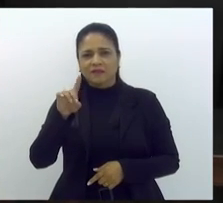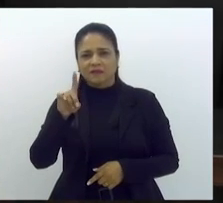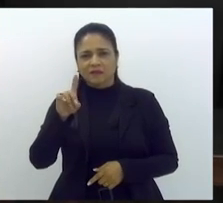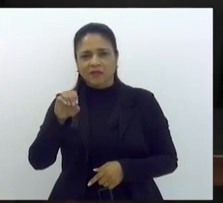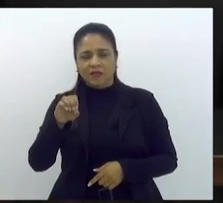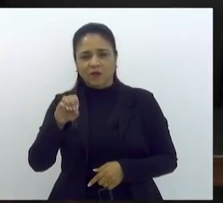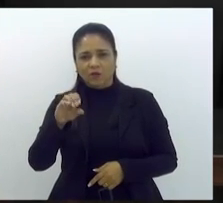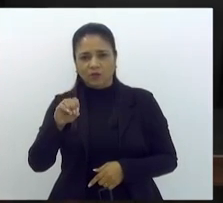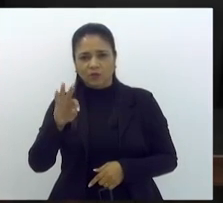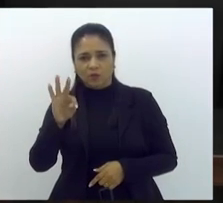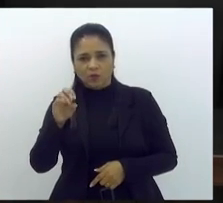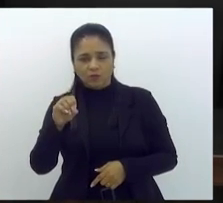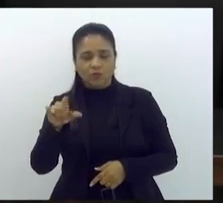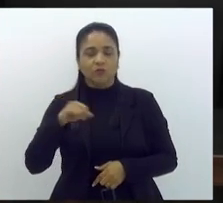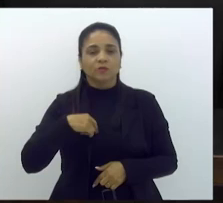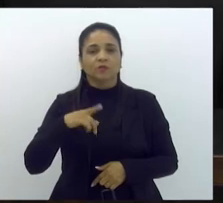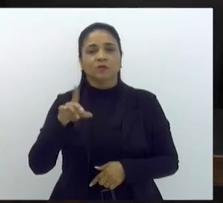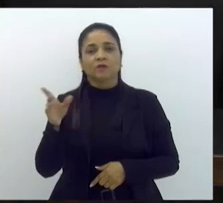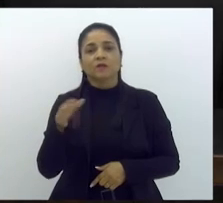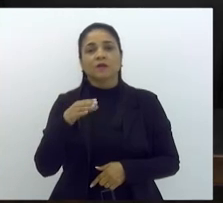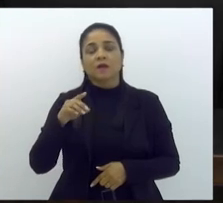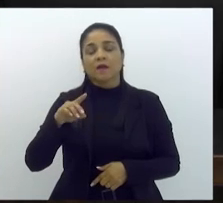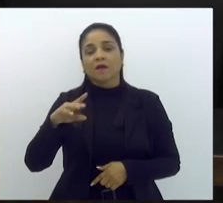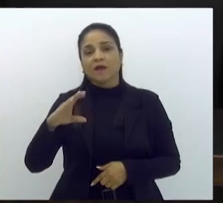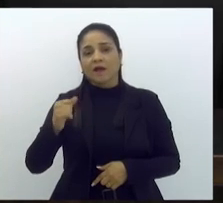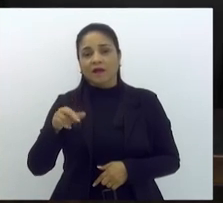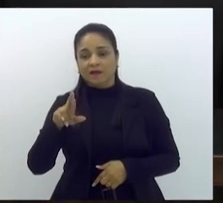Rossi Carlinhos BNH